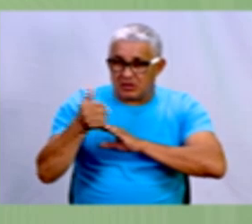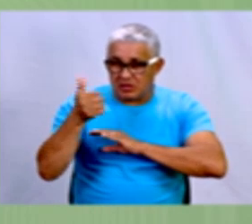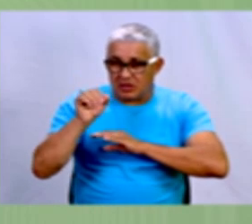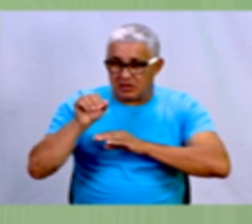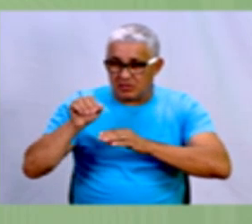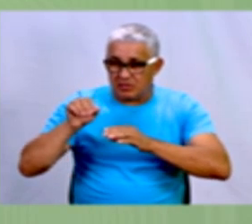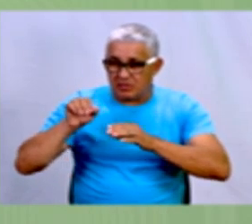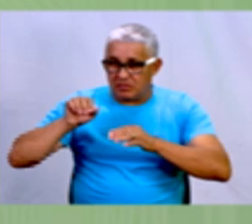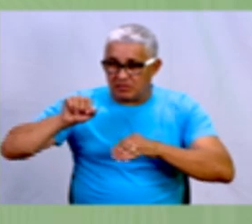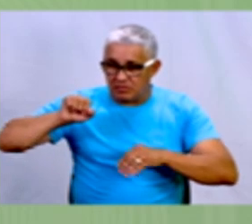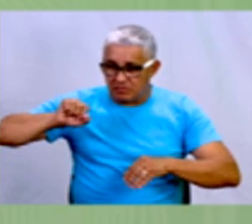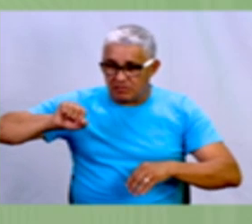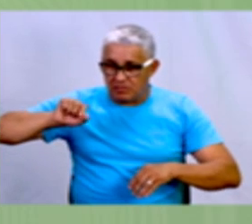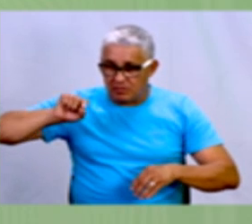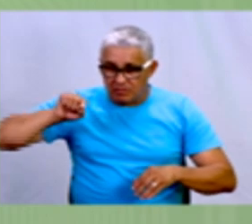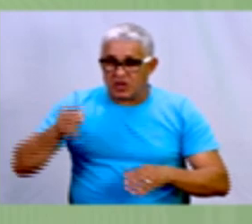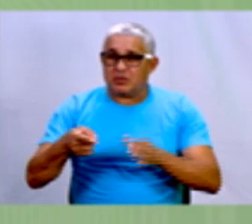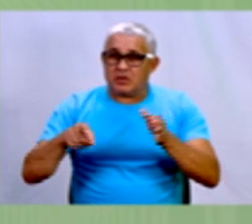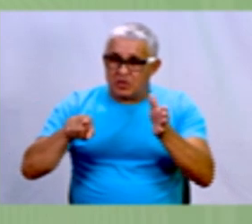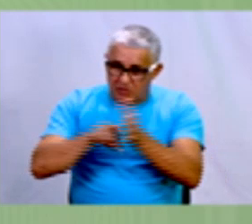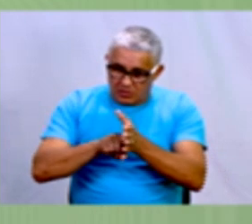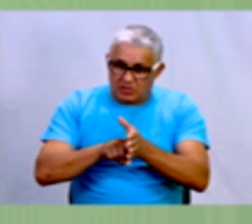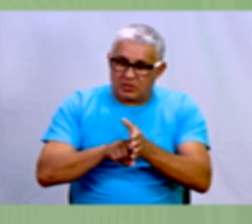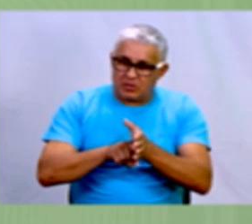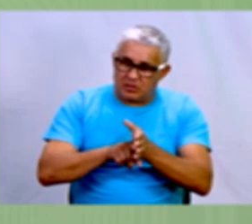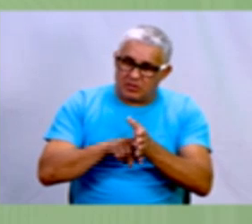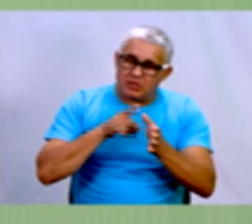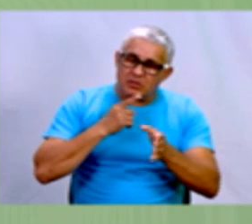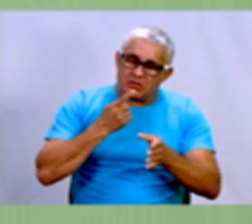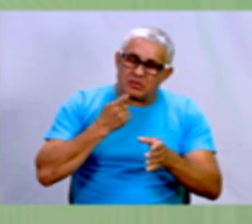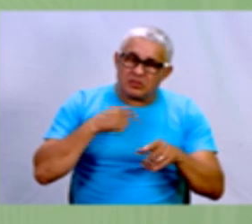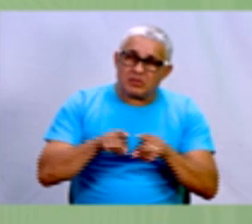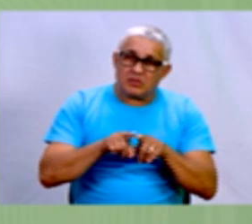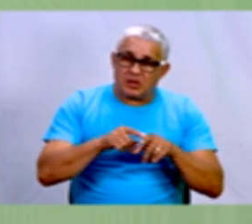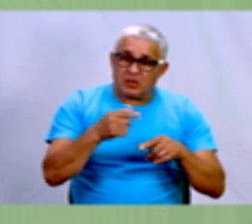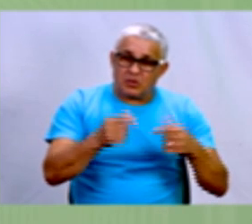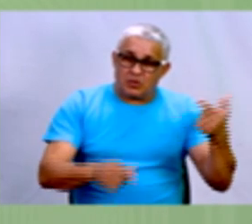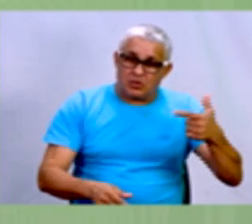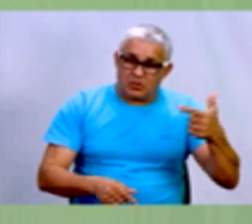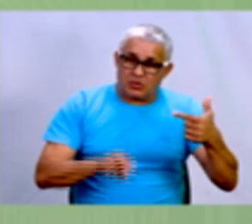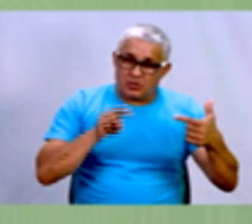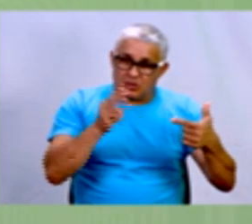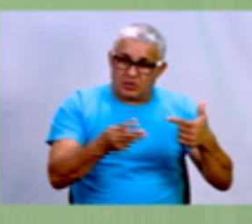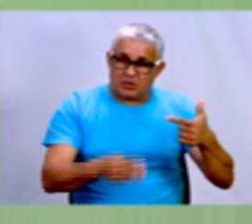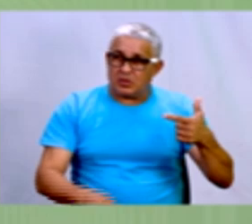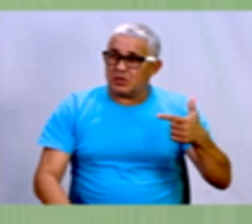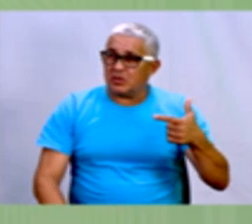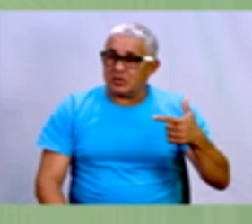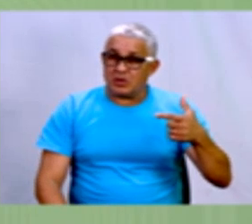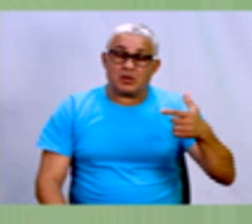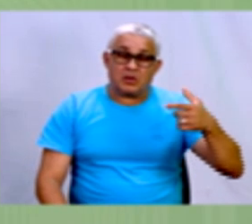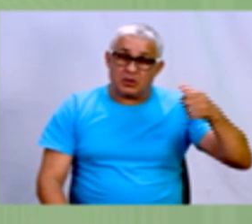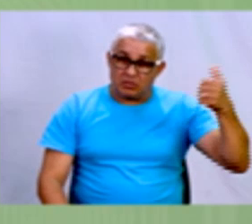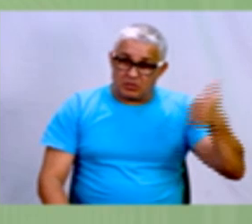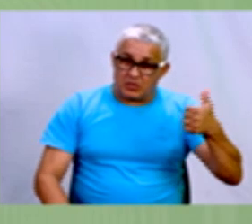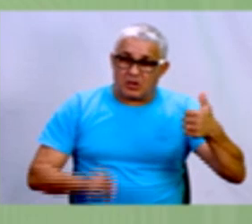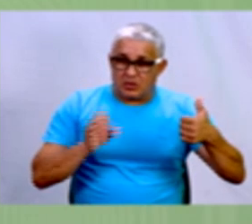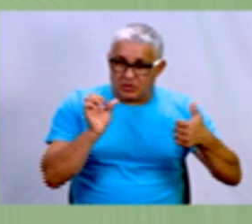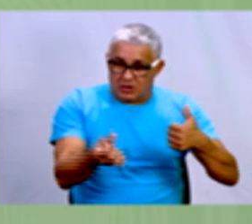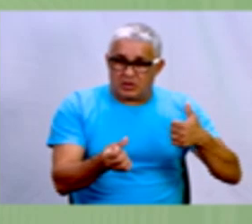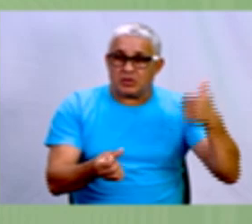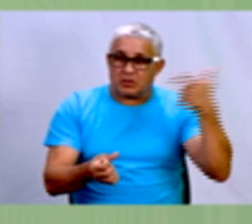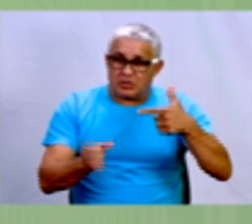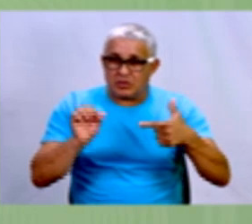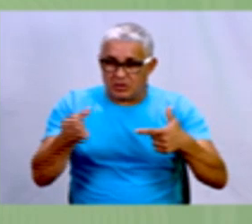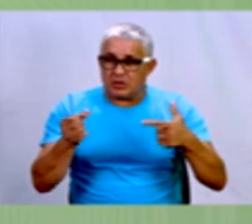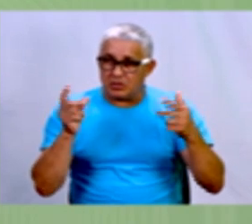negativo, aí eu tenho no primeiro período 6.000 e no segundo período 6.000 também. Aí